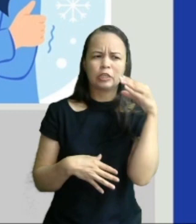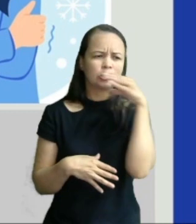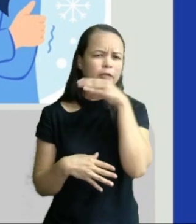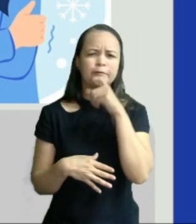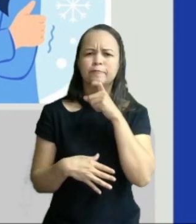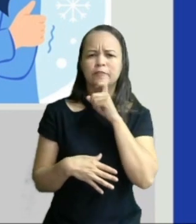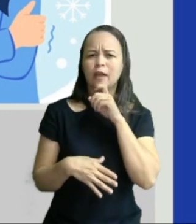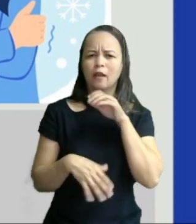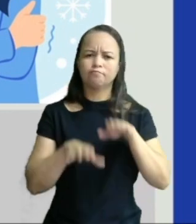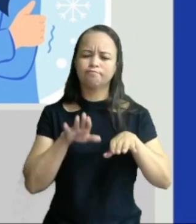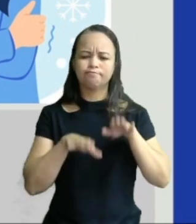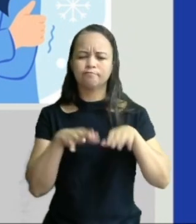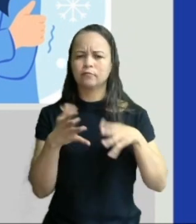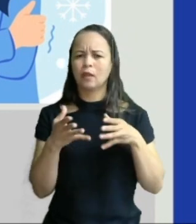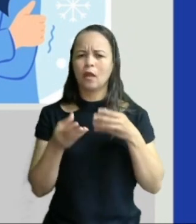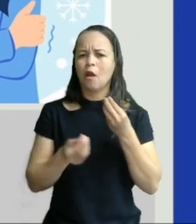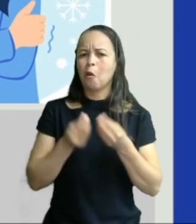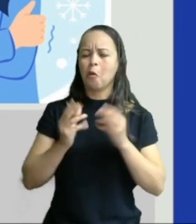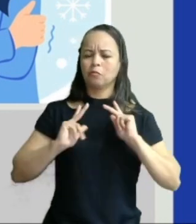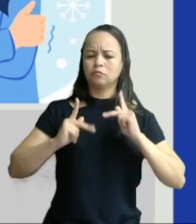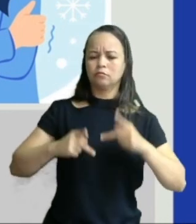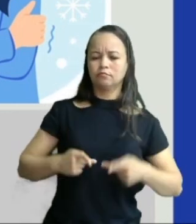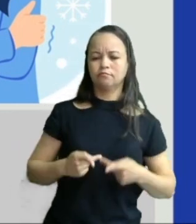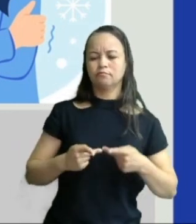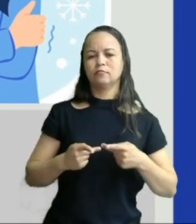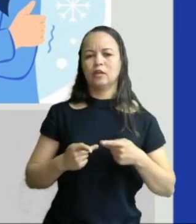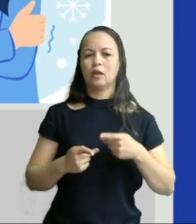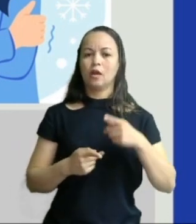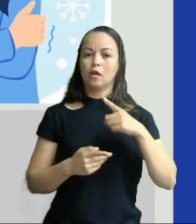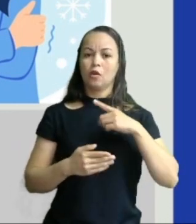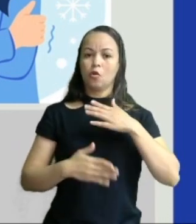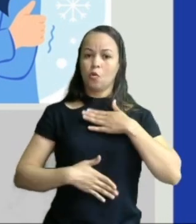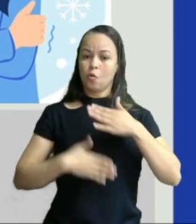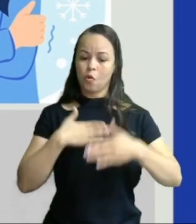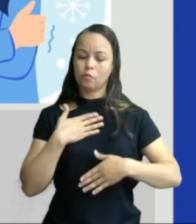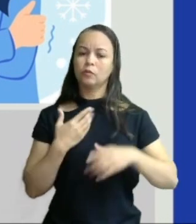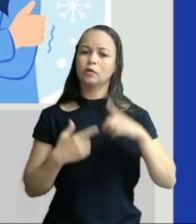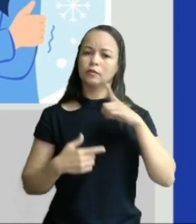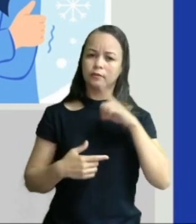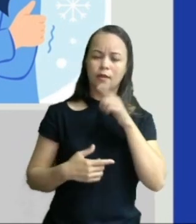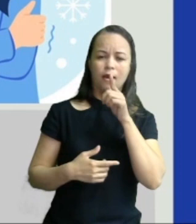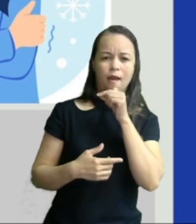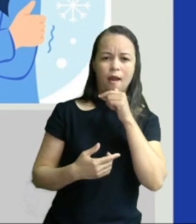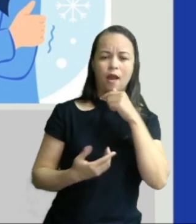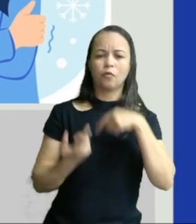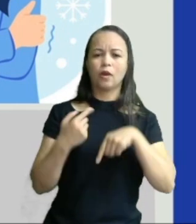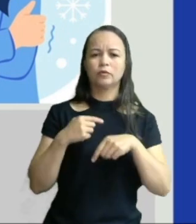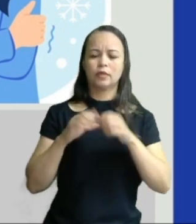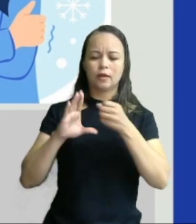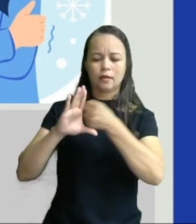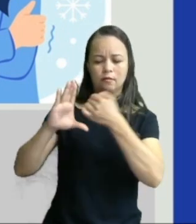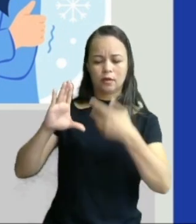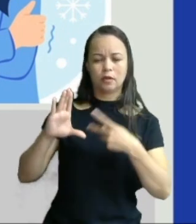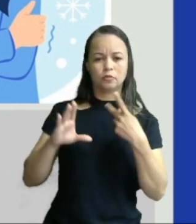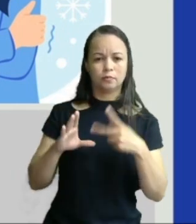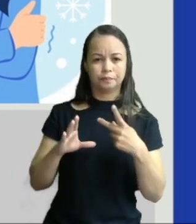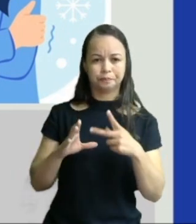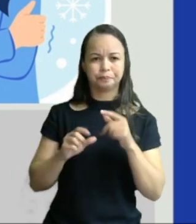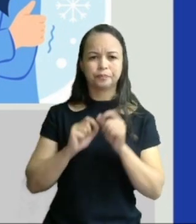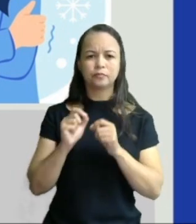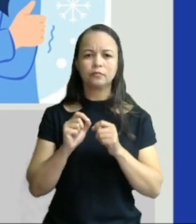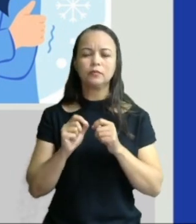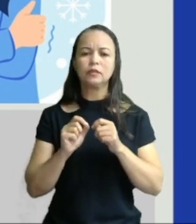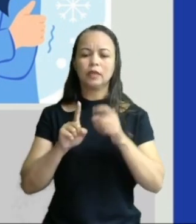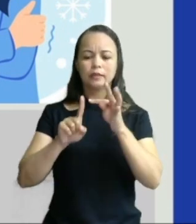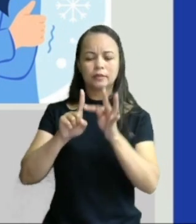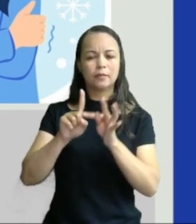esfriar muito. Como os seres vivos contêm muita água, essa característica permite que a